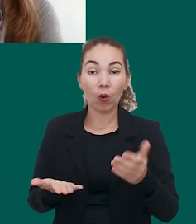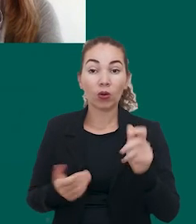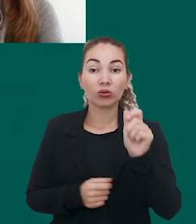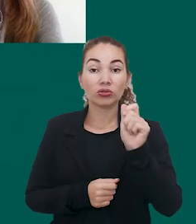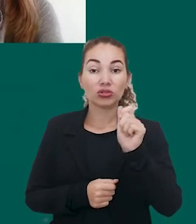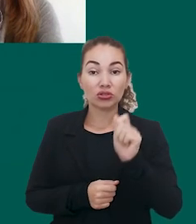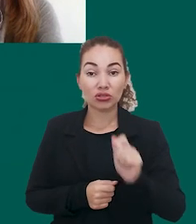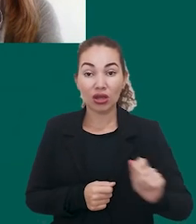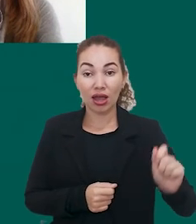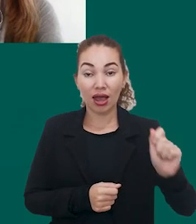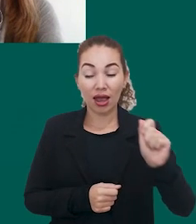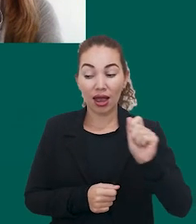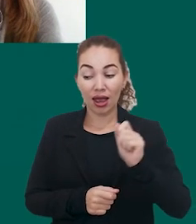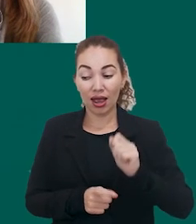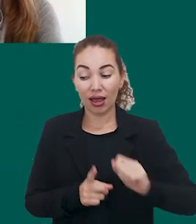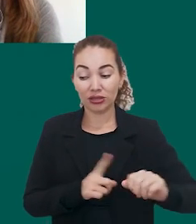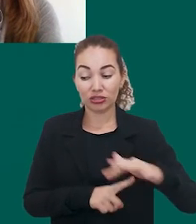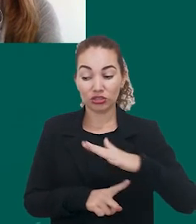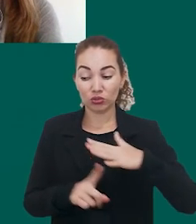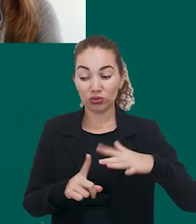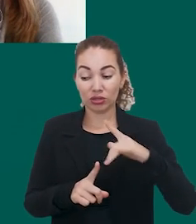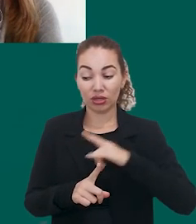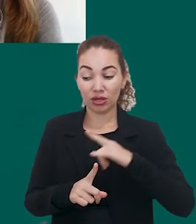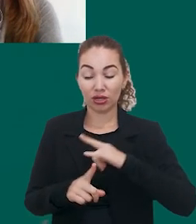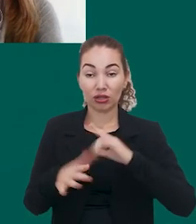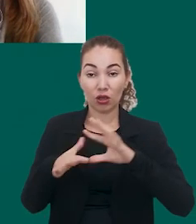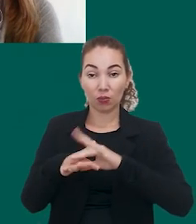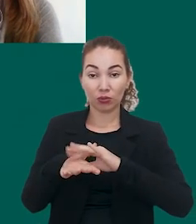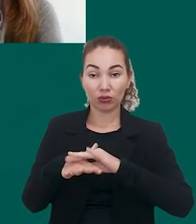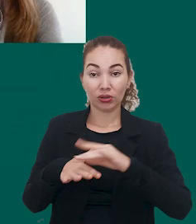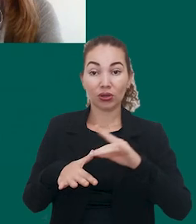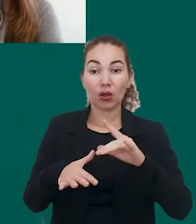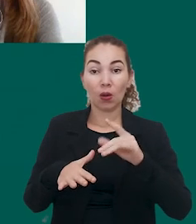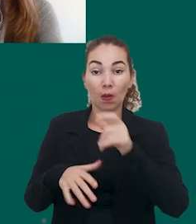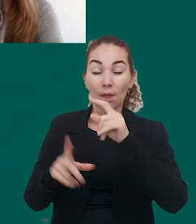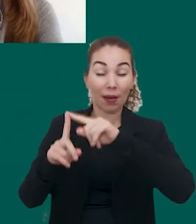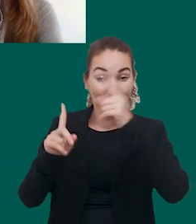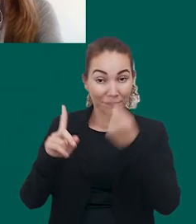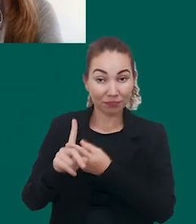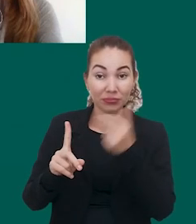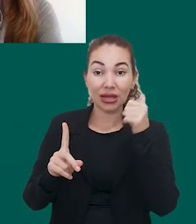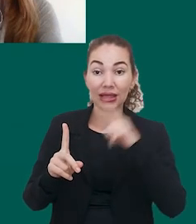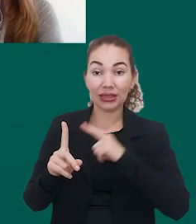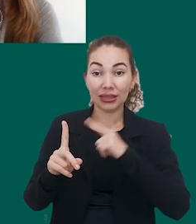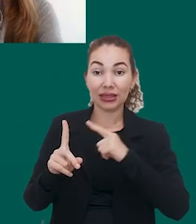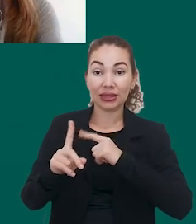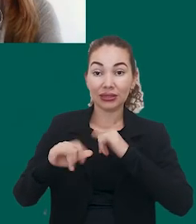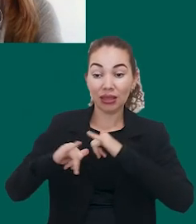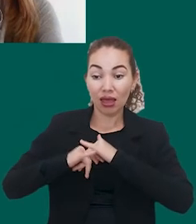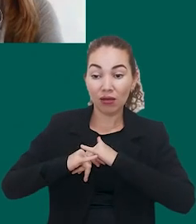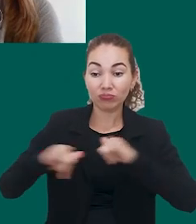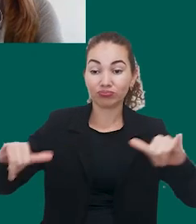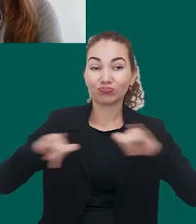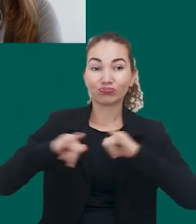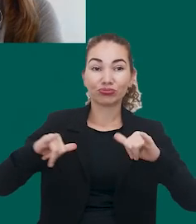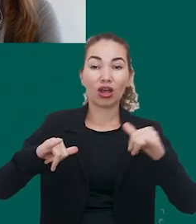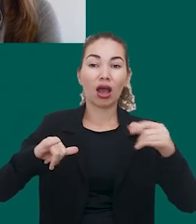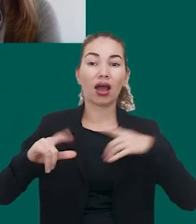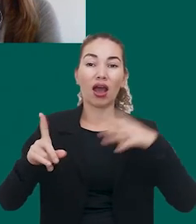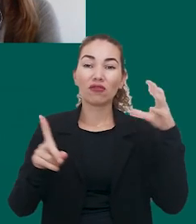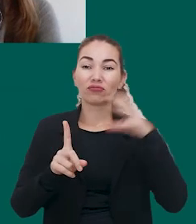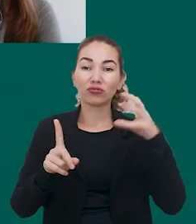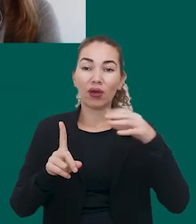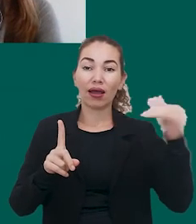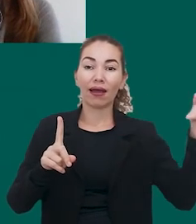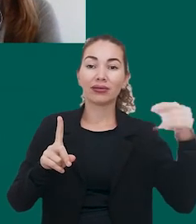recomendam se for uma gestante que tenha muita exposição, sim orientado que vacine, especialmente no